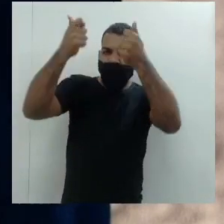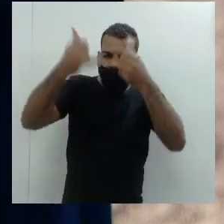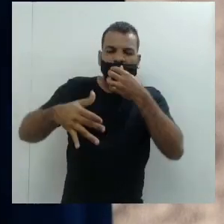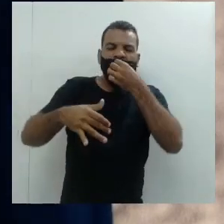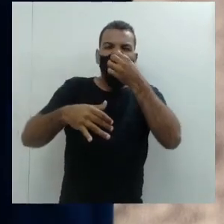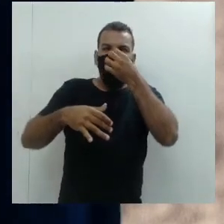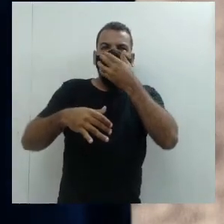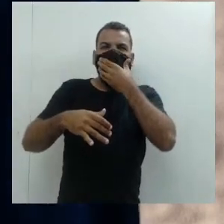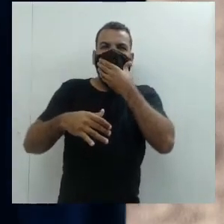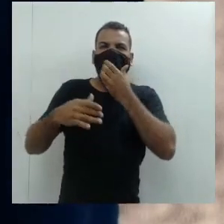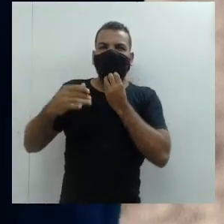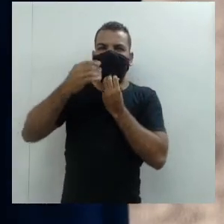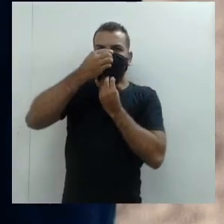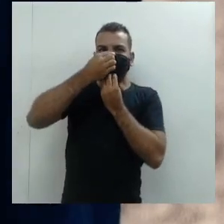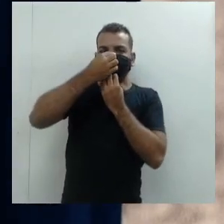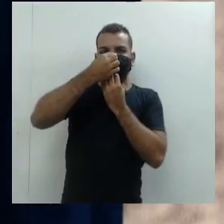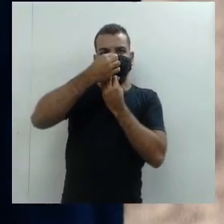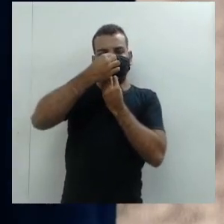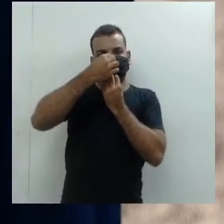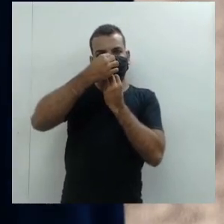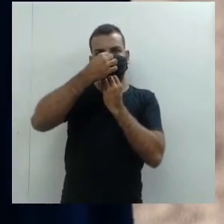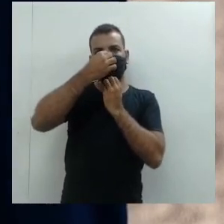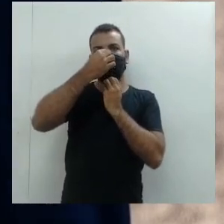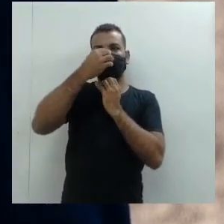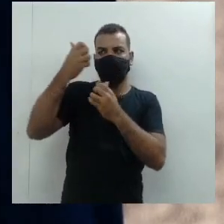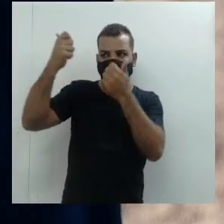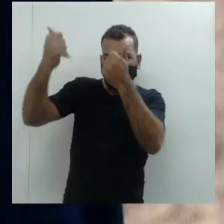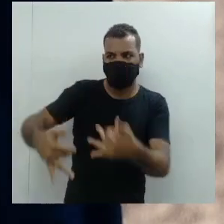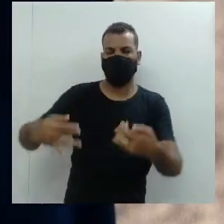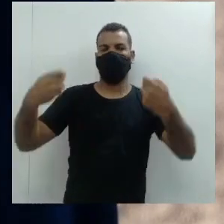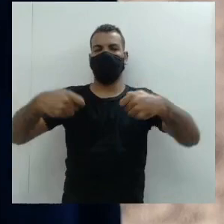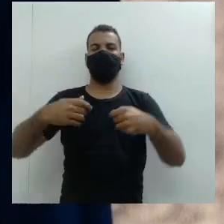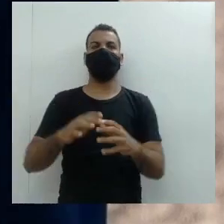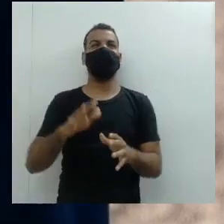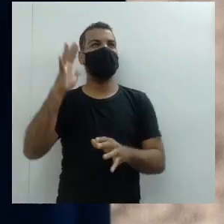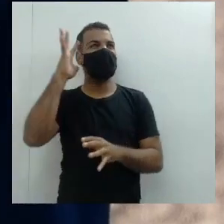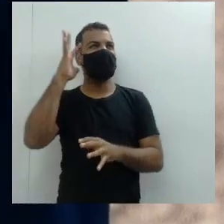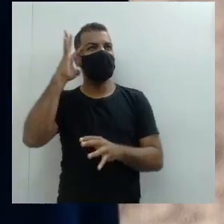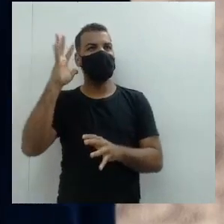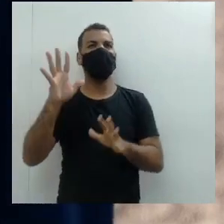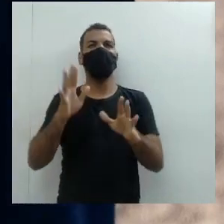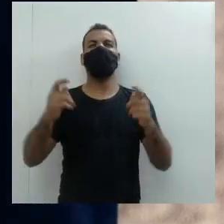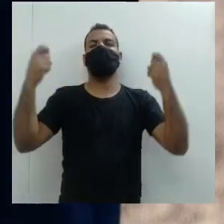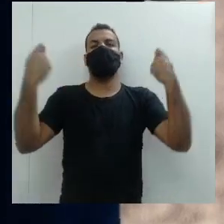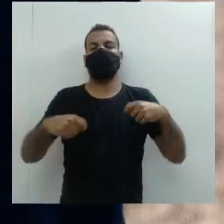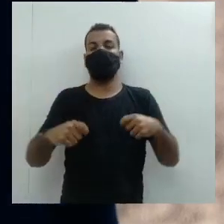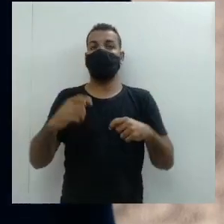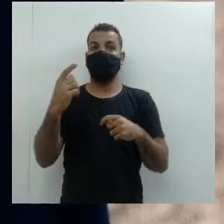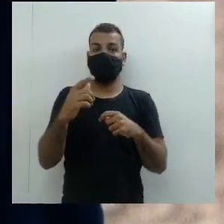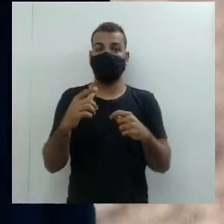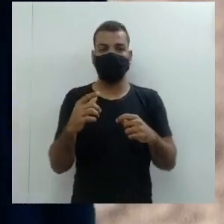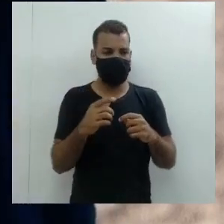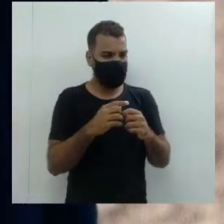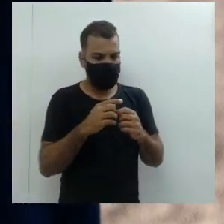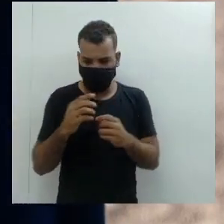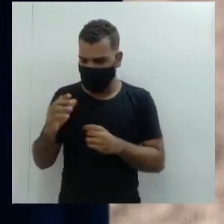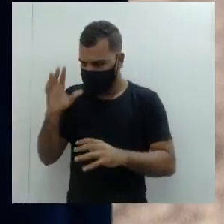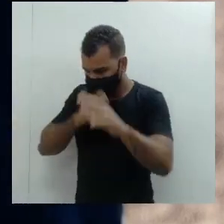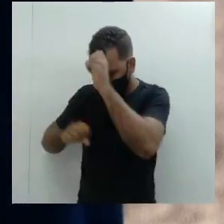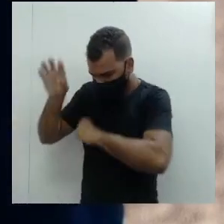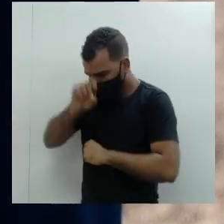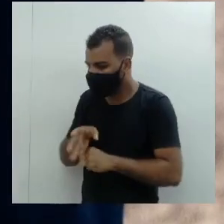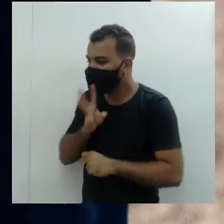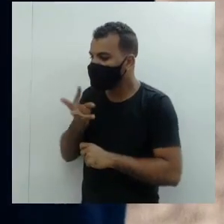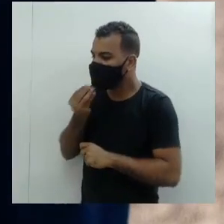eu acredito? É a fundamentação. Então, o pensamento crítico, ele exige fundamentação e abertura ao diálogo. Né?